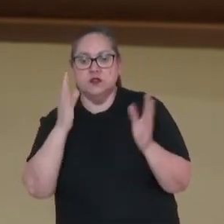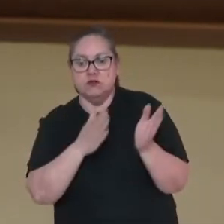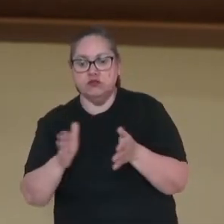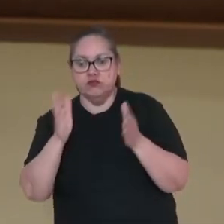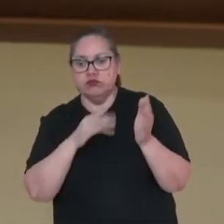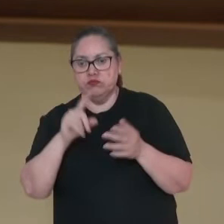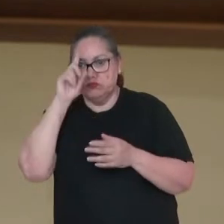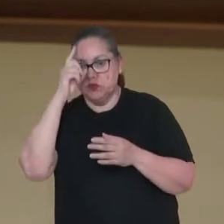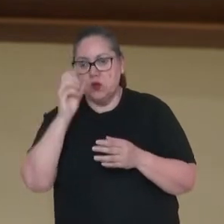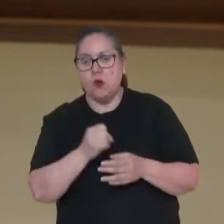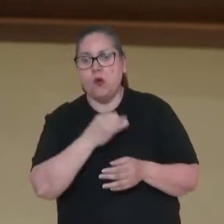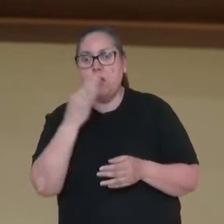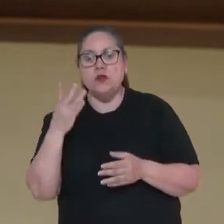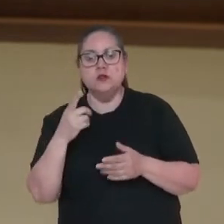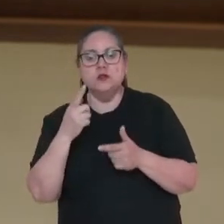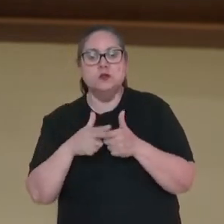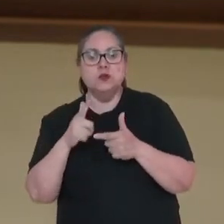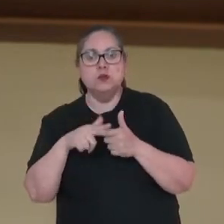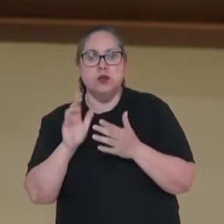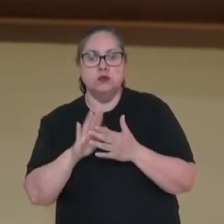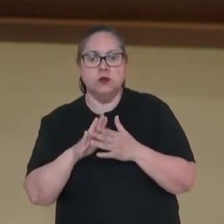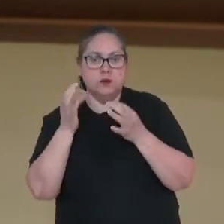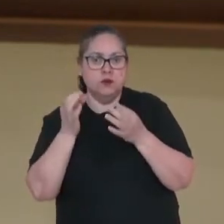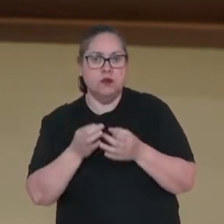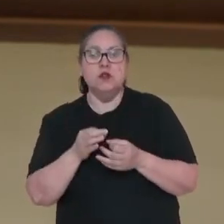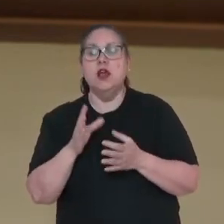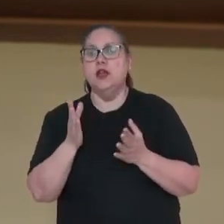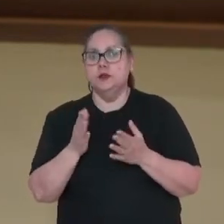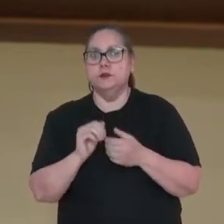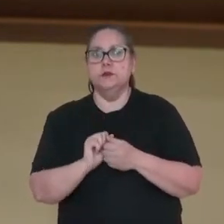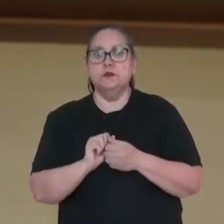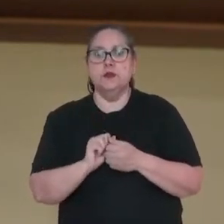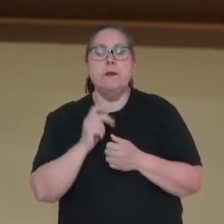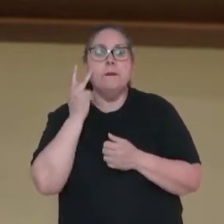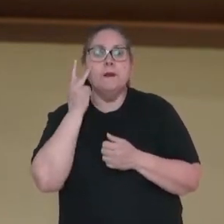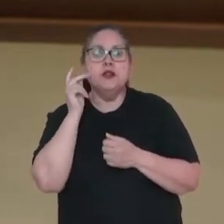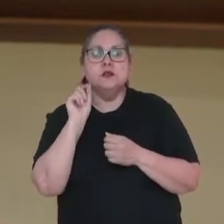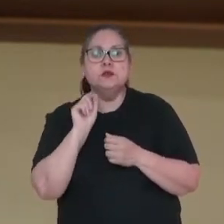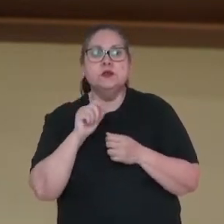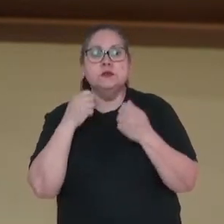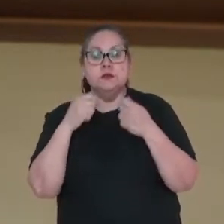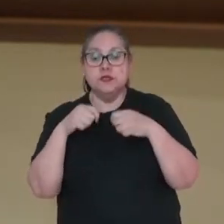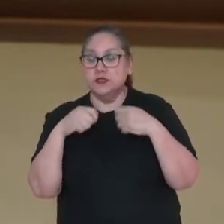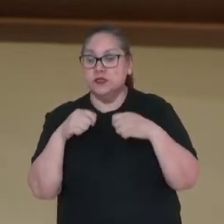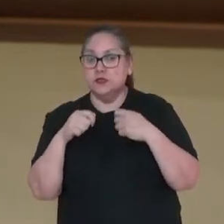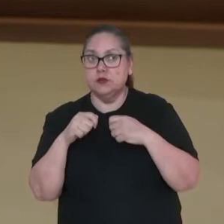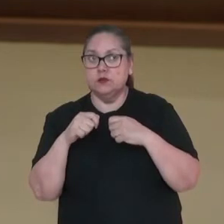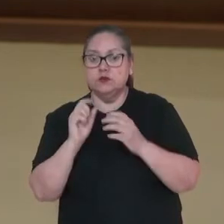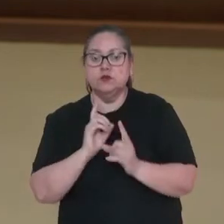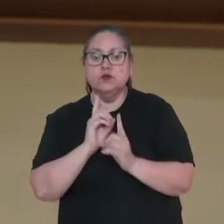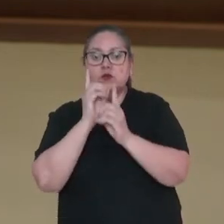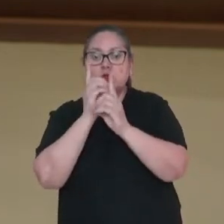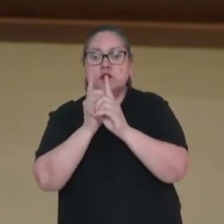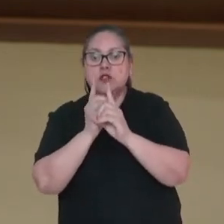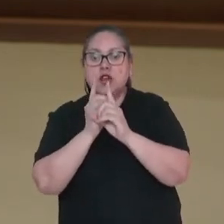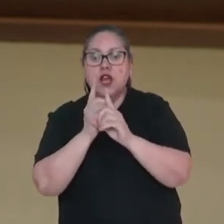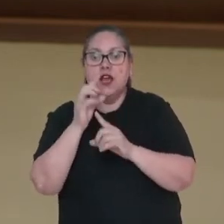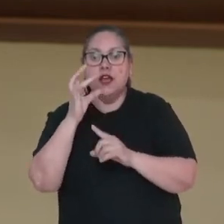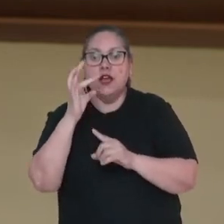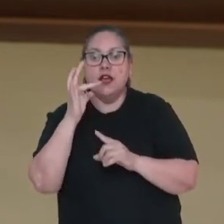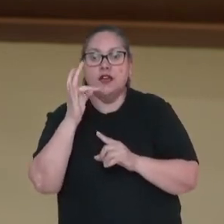dia, quantas apresentam defeito? Perfeito, é isso. Para isso, pessoal, nós precisamos encontrar a